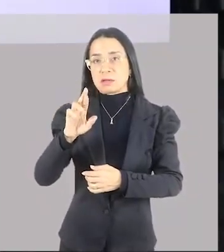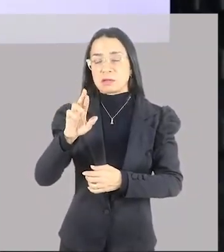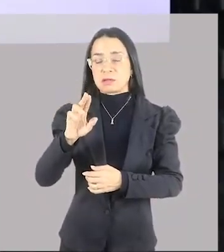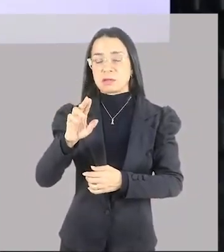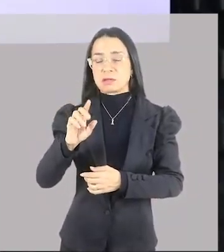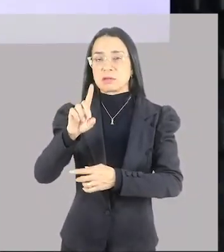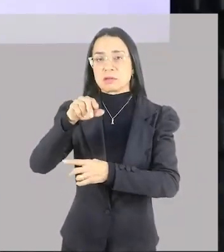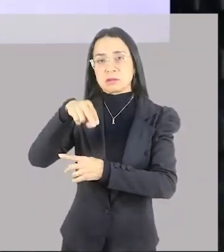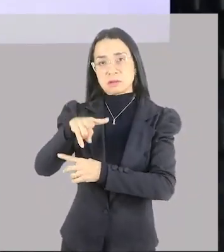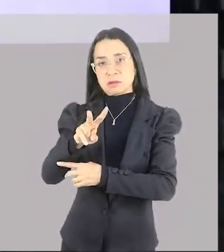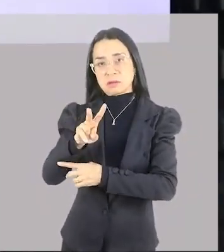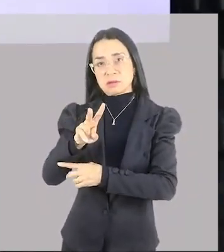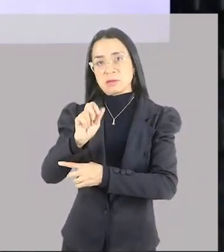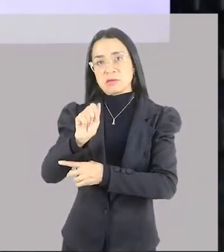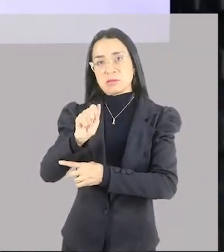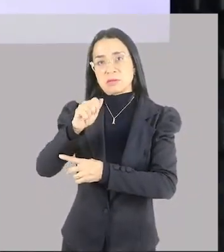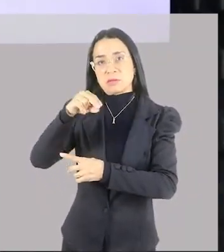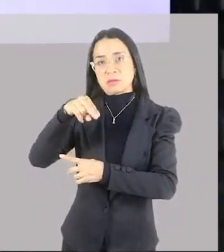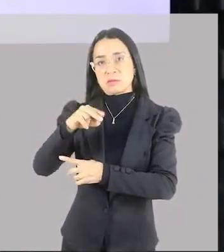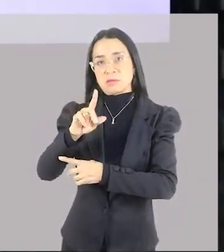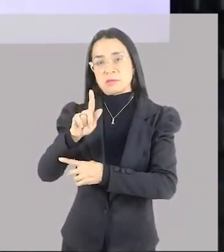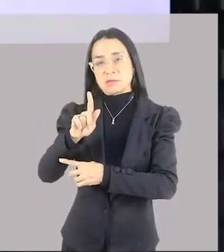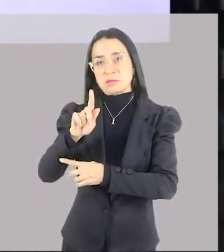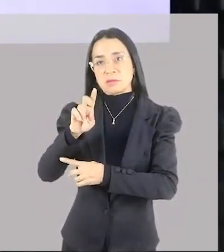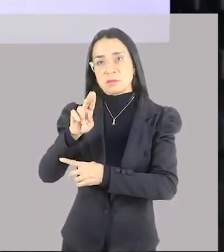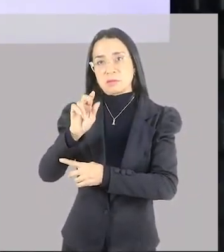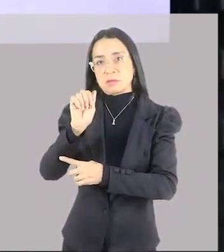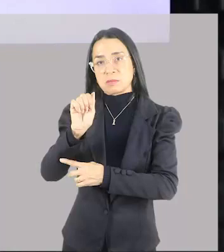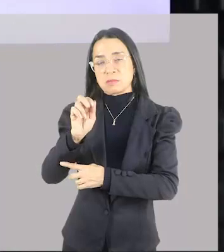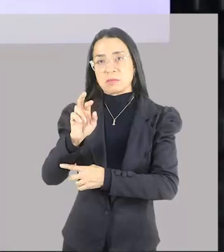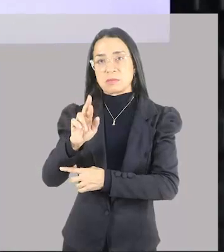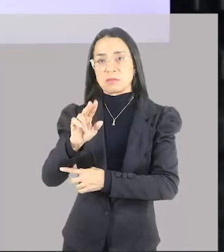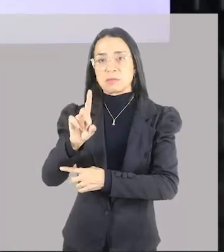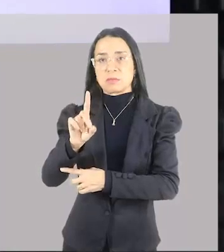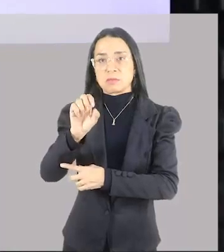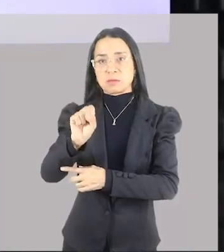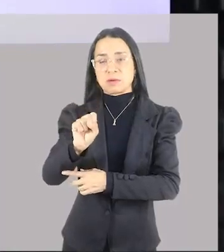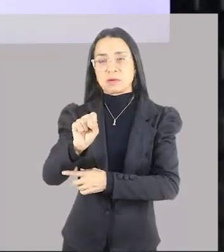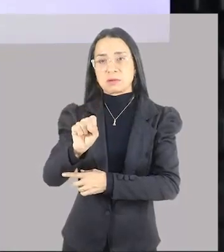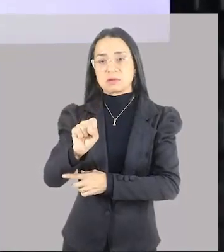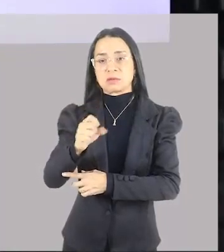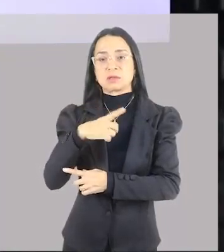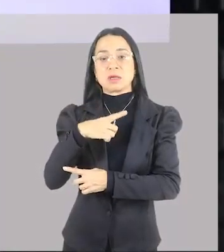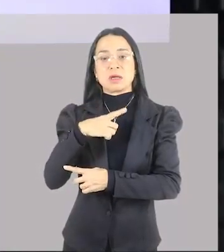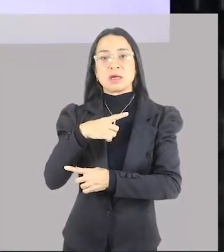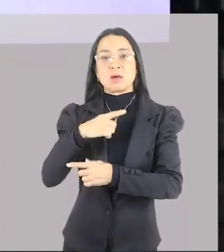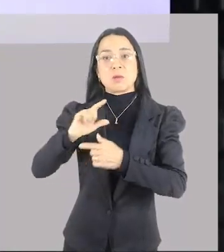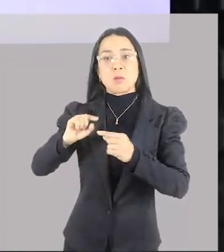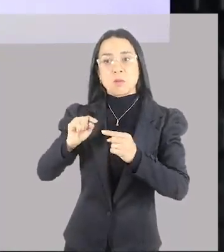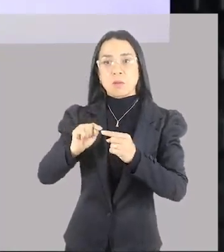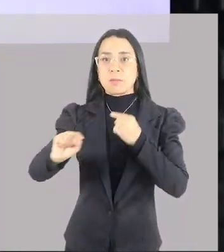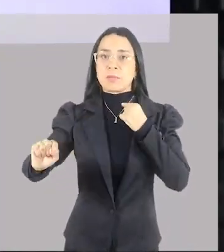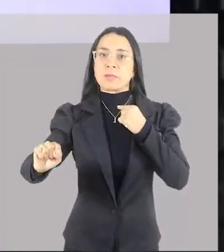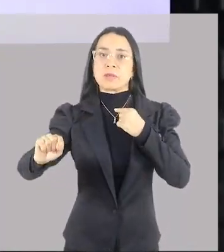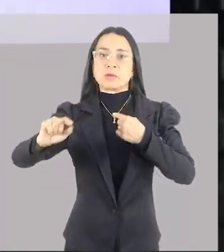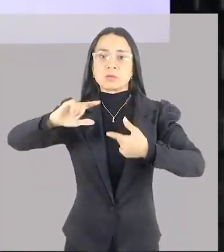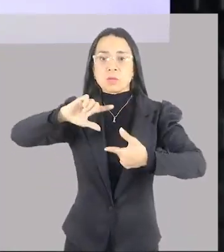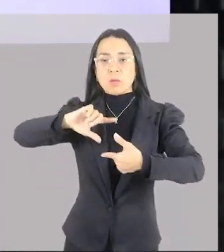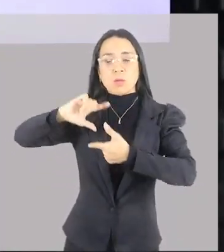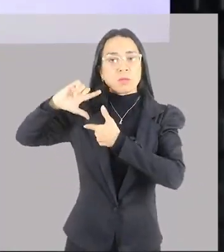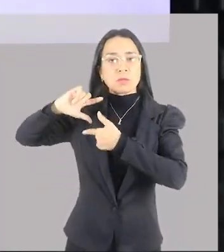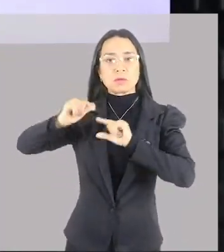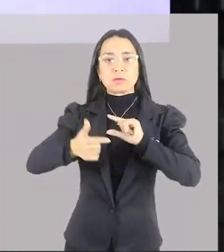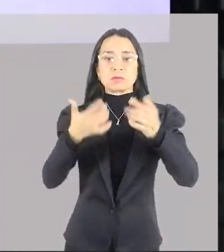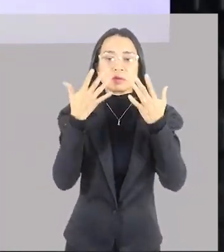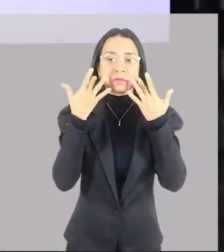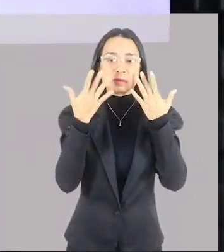essa visão mais tradicional da arte. Então, todas elas têm a característica do anti-academicismo. Rompe